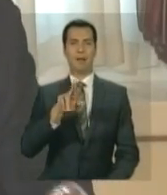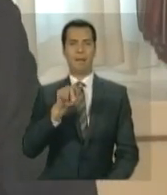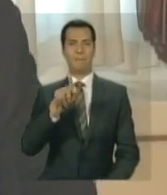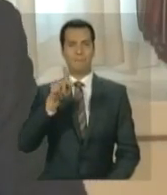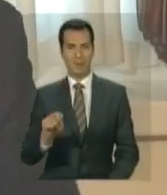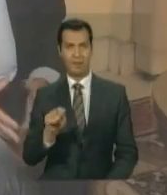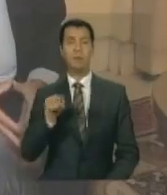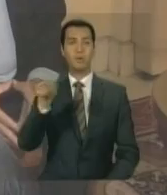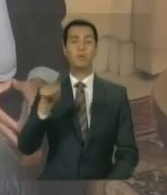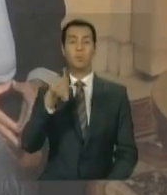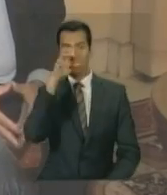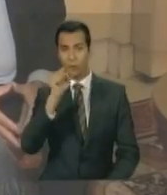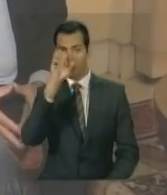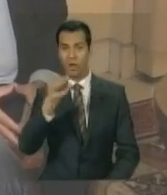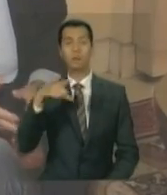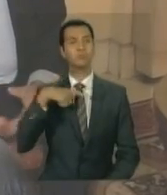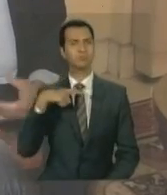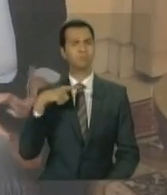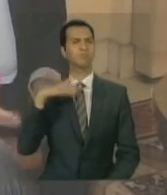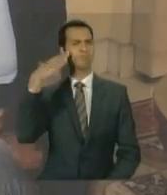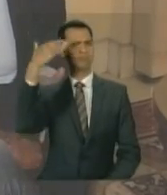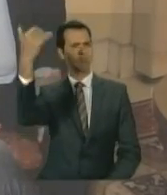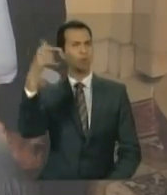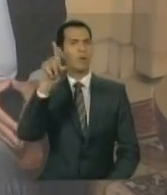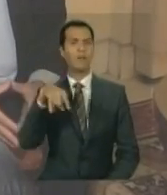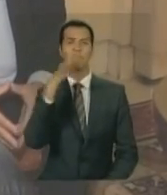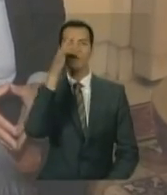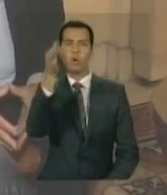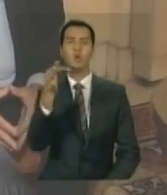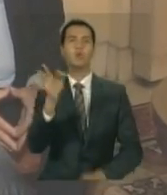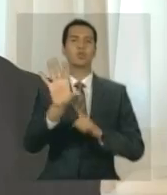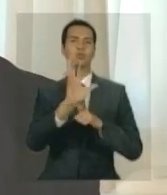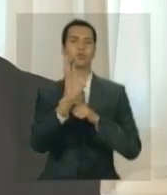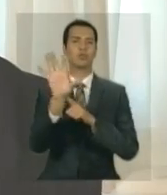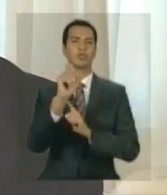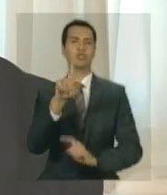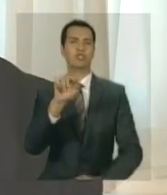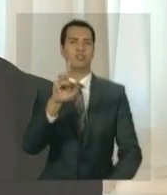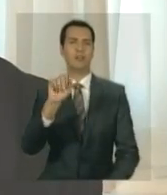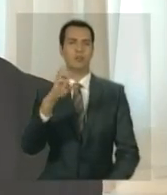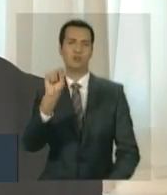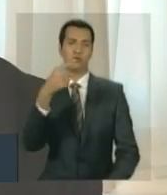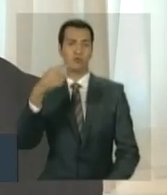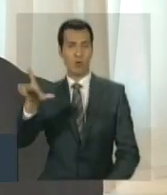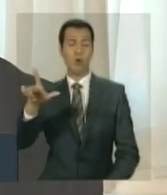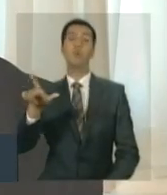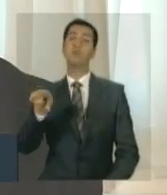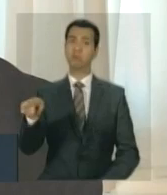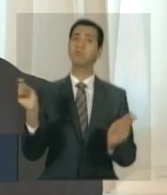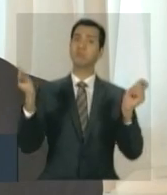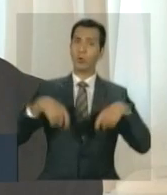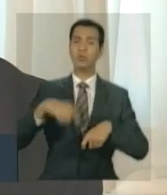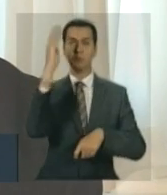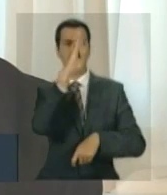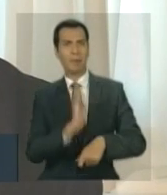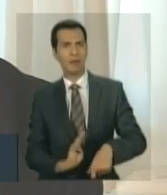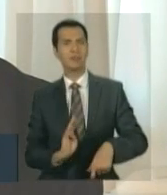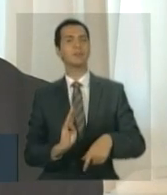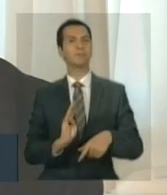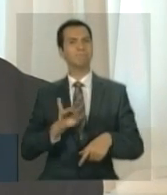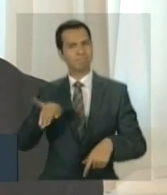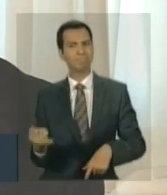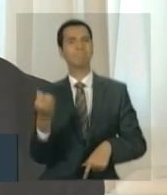grande produtora de girassol, o que pode ser bem-vindo em solo brasileiro. Está começando a se expandir no Brasil em algumas regiões,